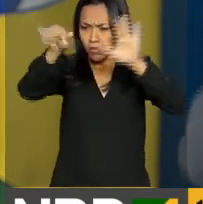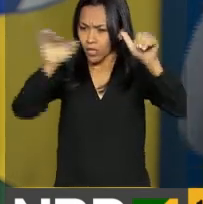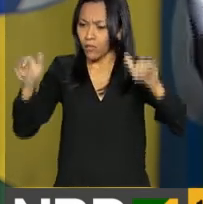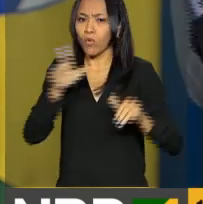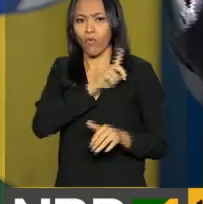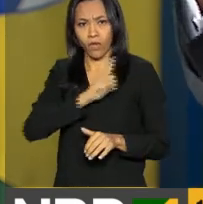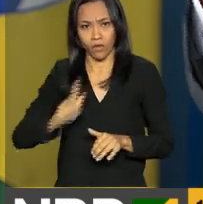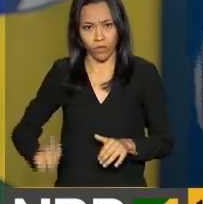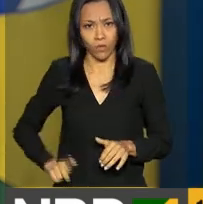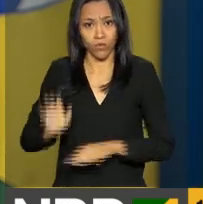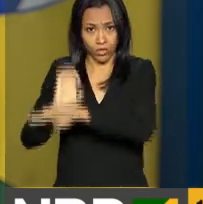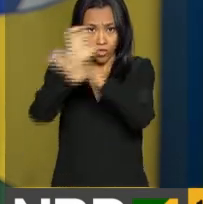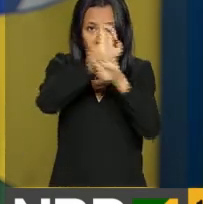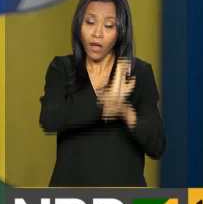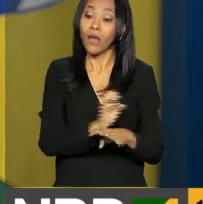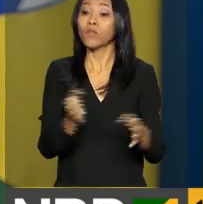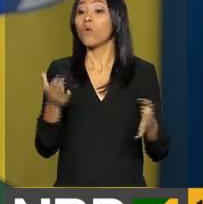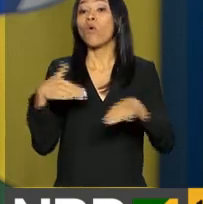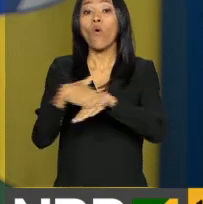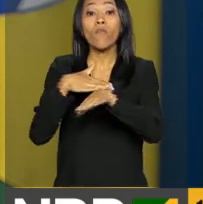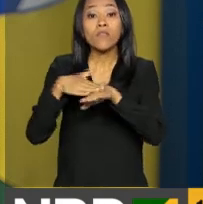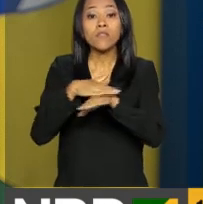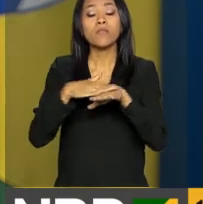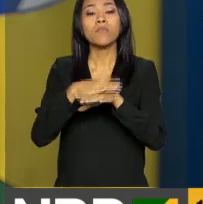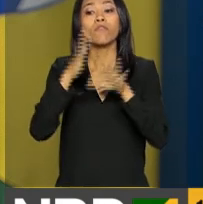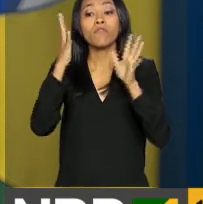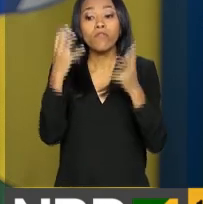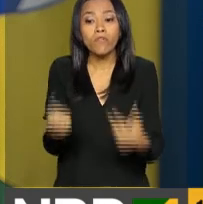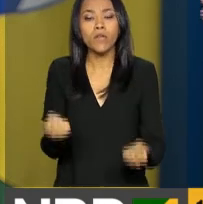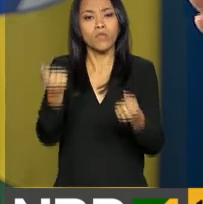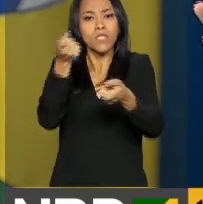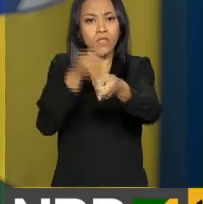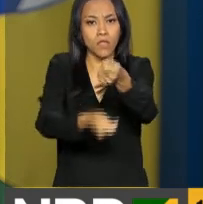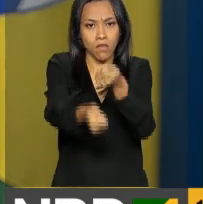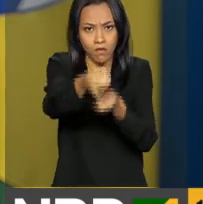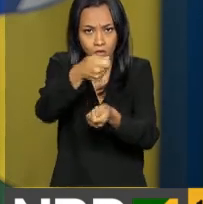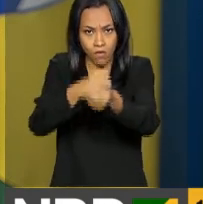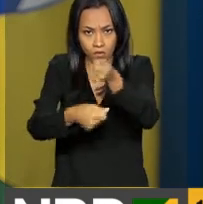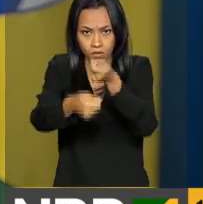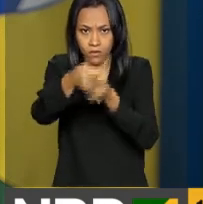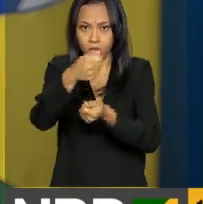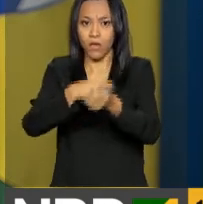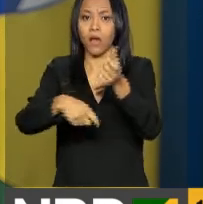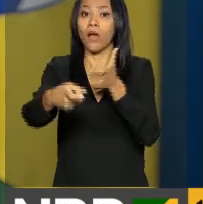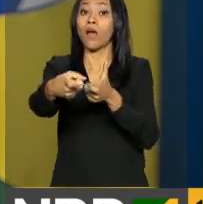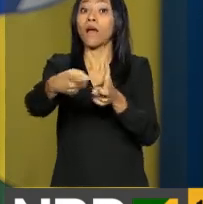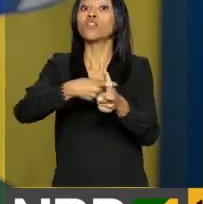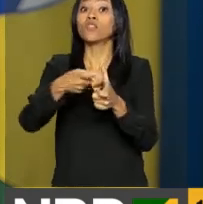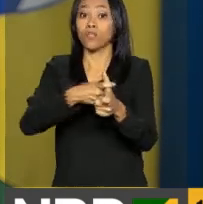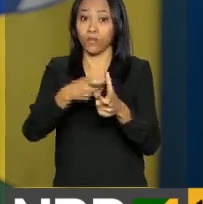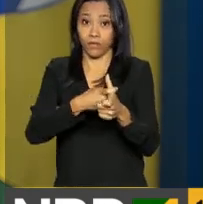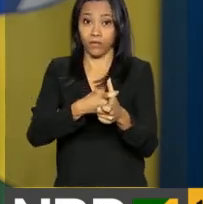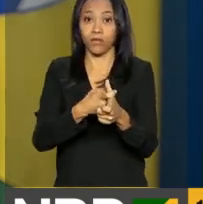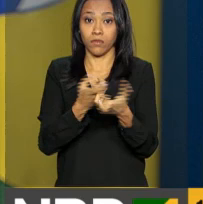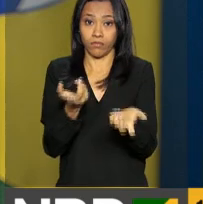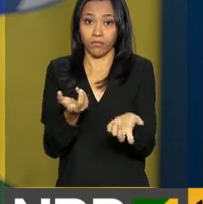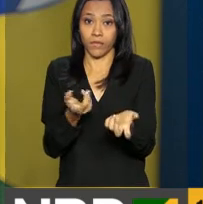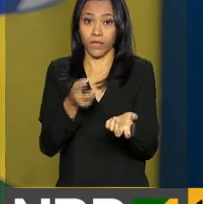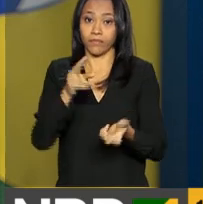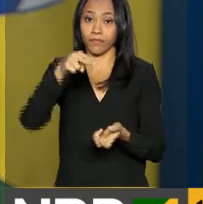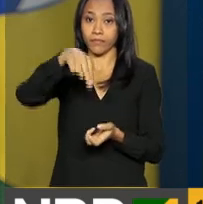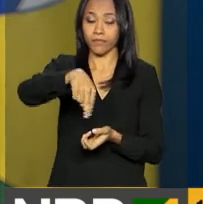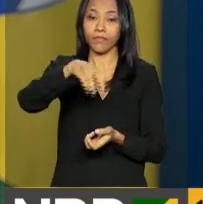uma repactuação da dívida dos estados. Só para registrar um fato, nos primeiros